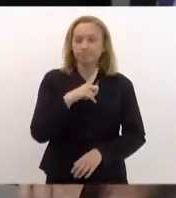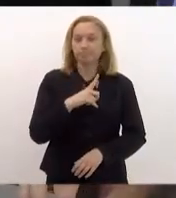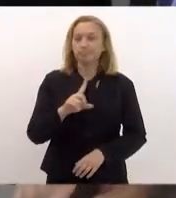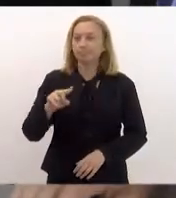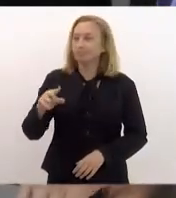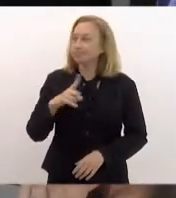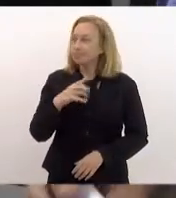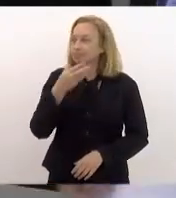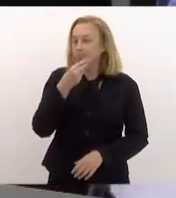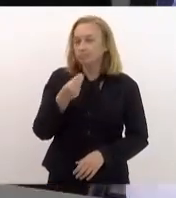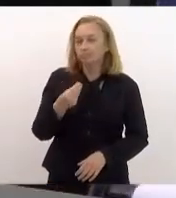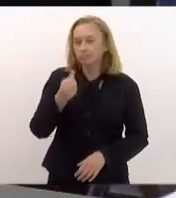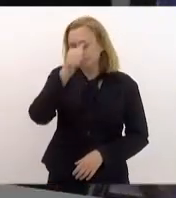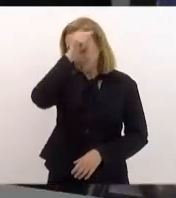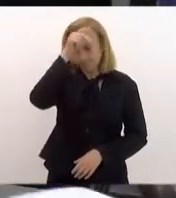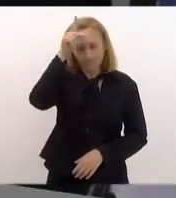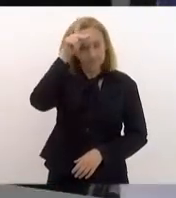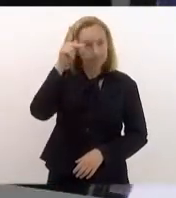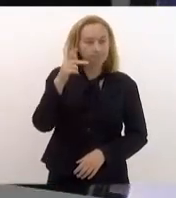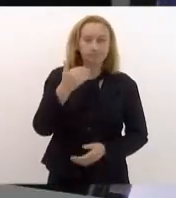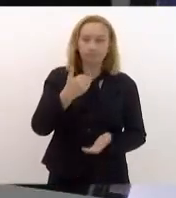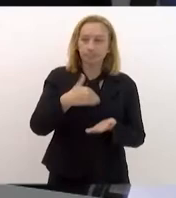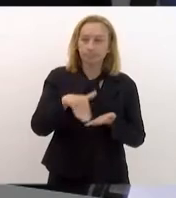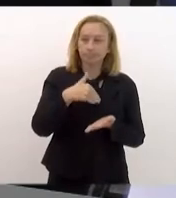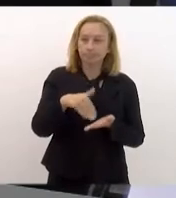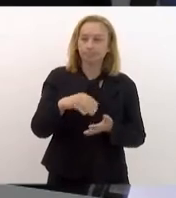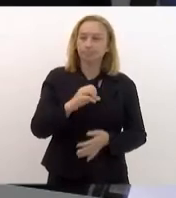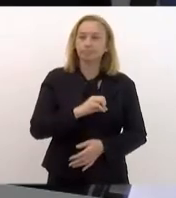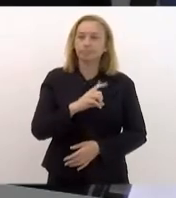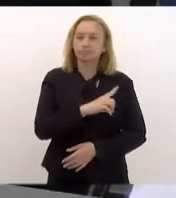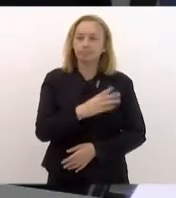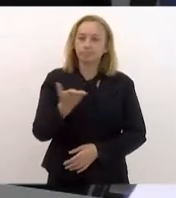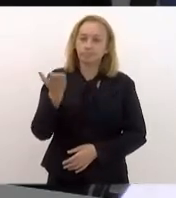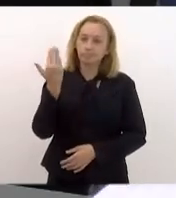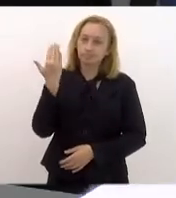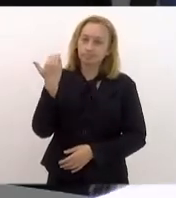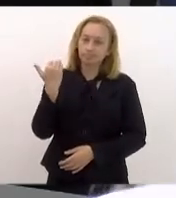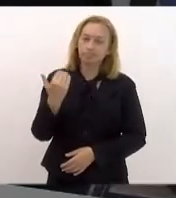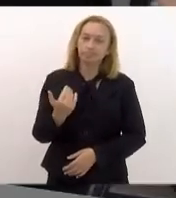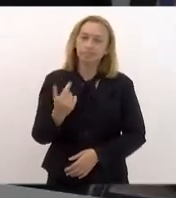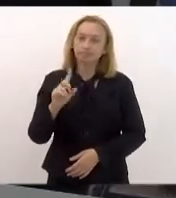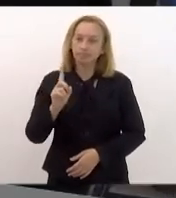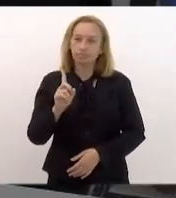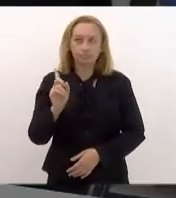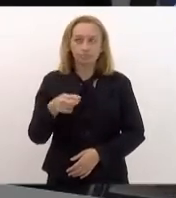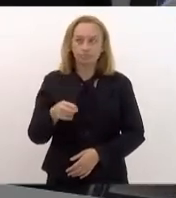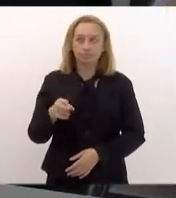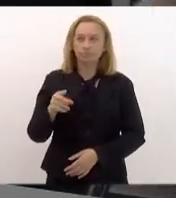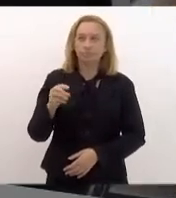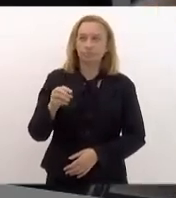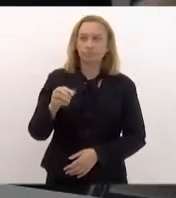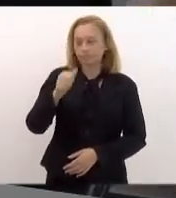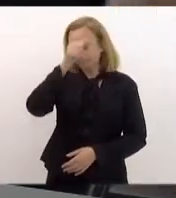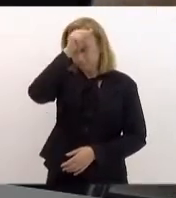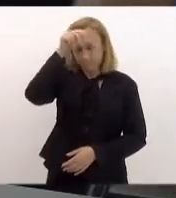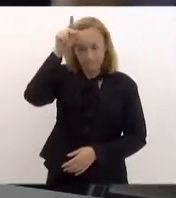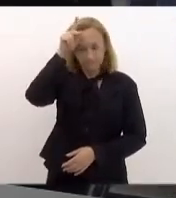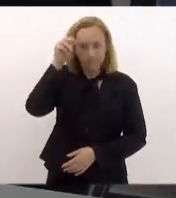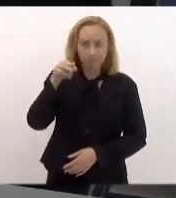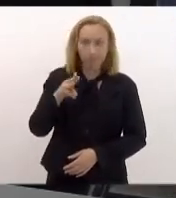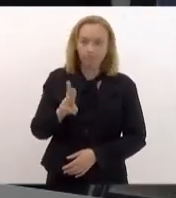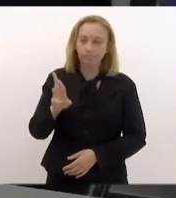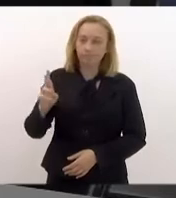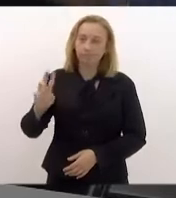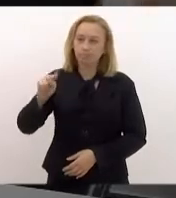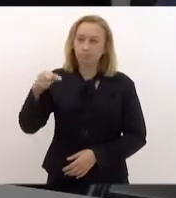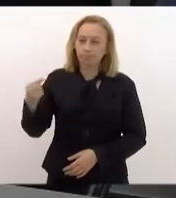da prefeitura, secretário de Caxias, na época, não era o prefeito Washington, que eu perguntei para ele, mas vem cá, onde é que vai colocar?